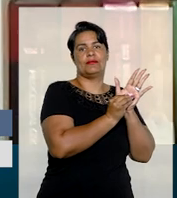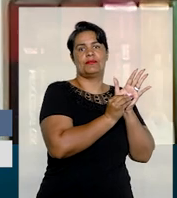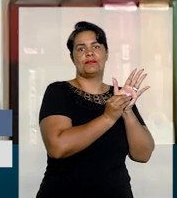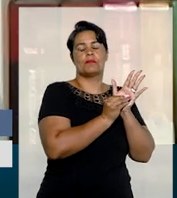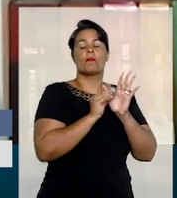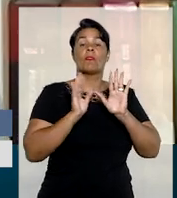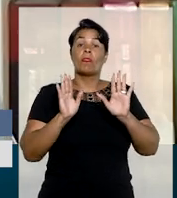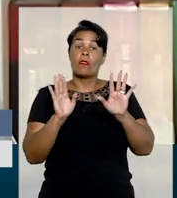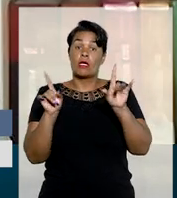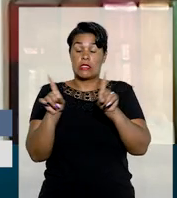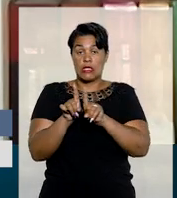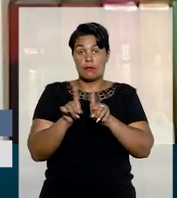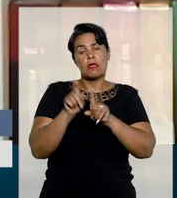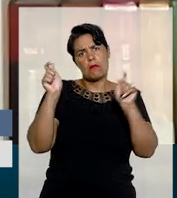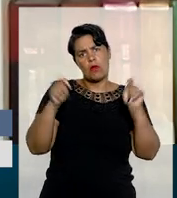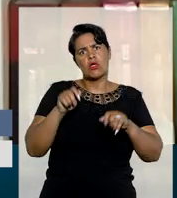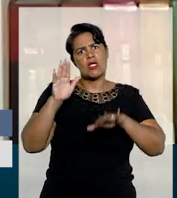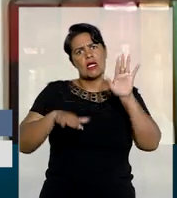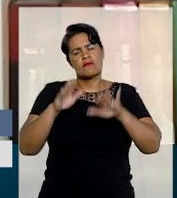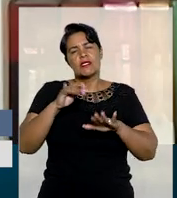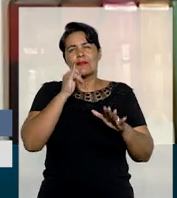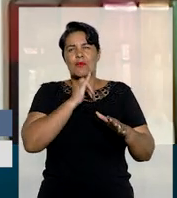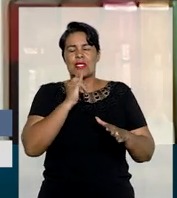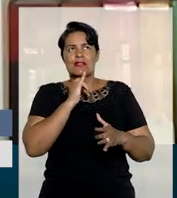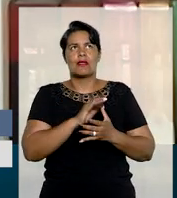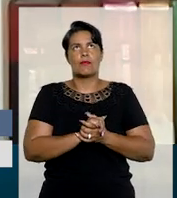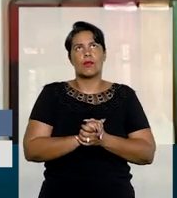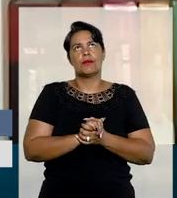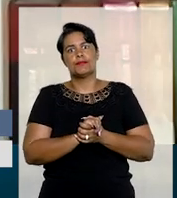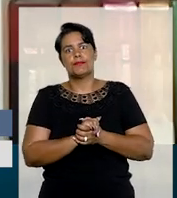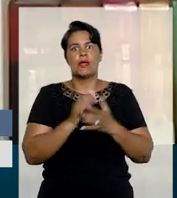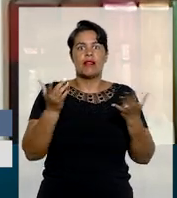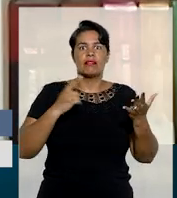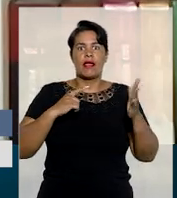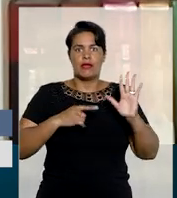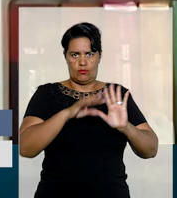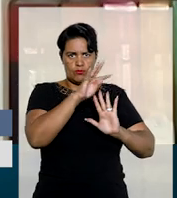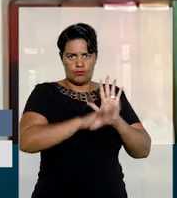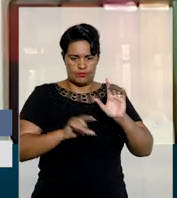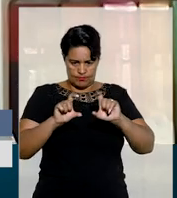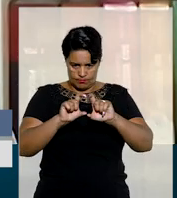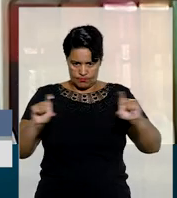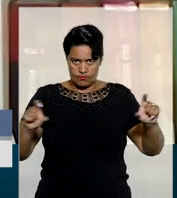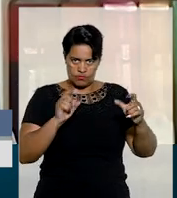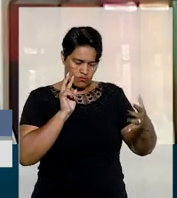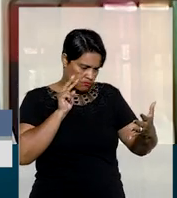pode ser que haja também uma questão de obscuridade focada num texto